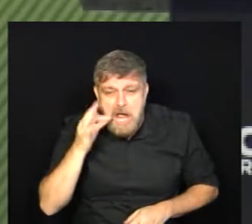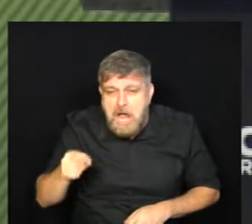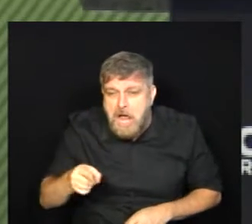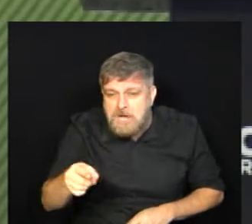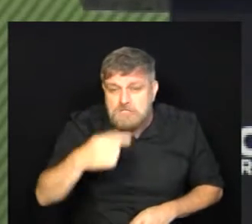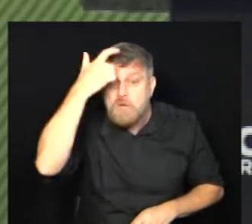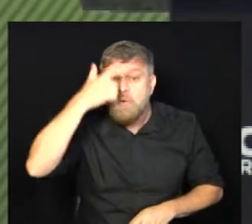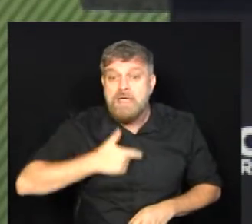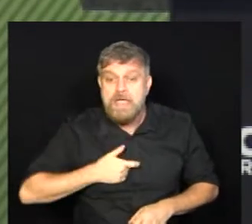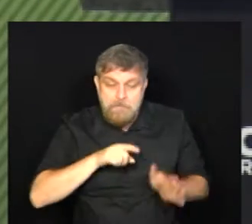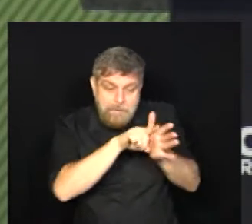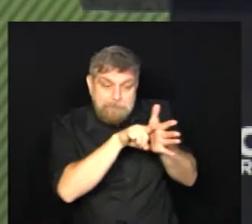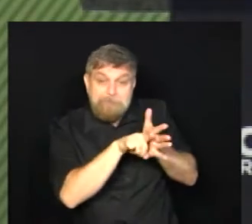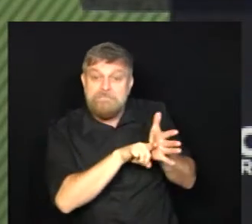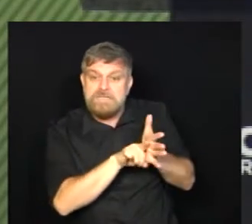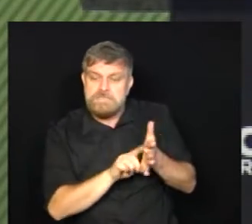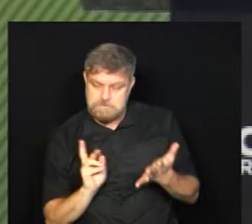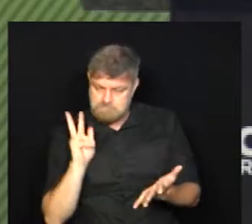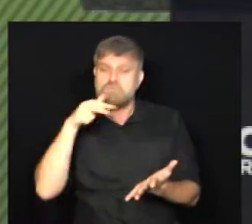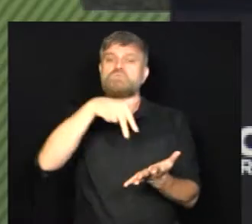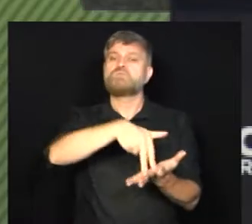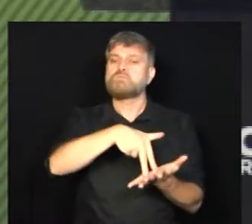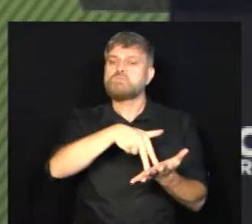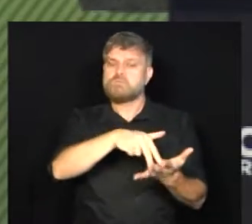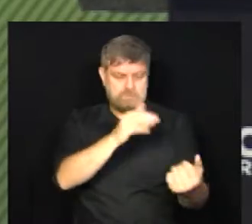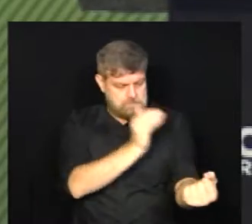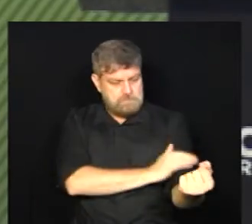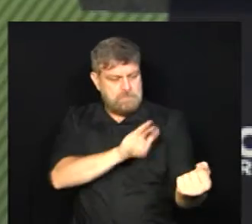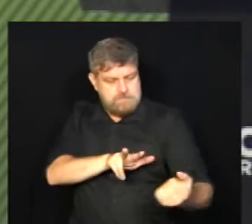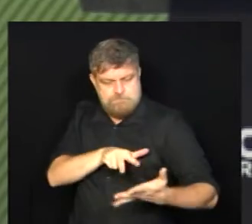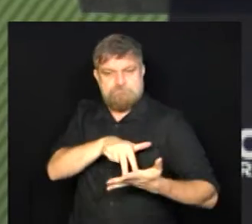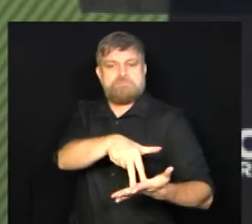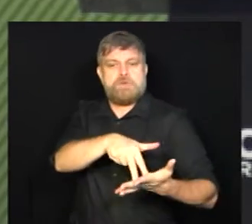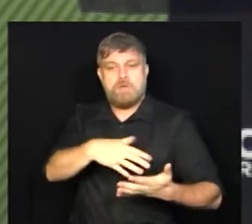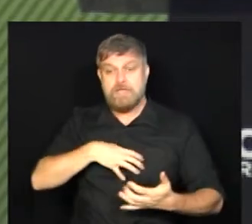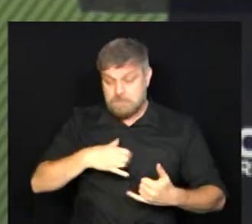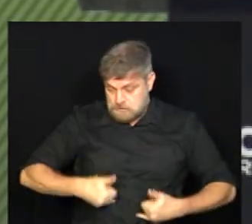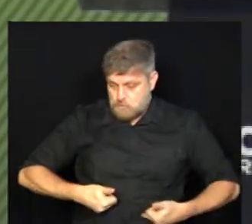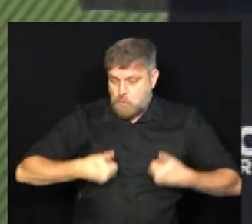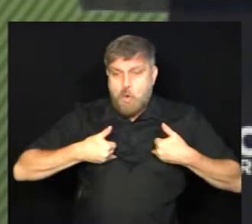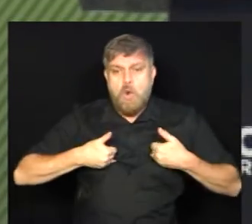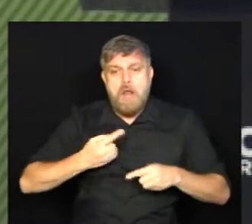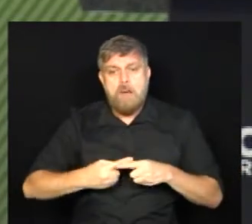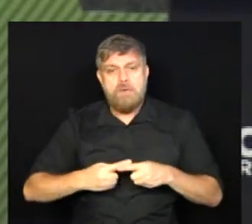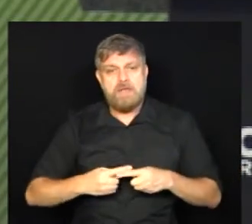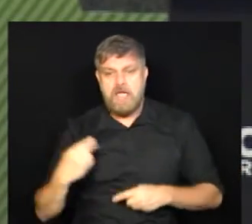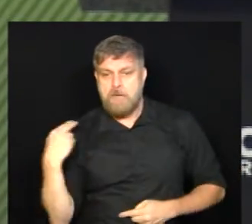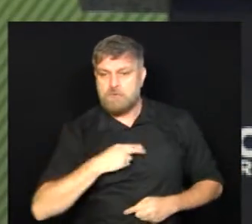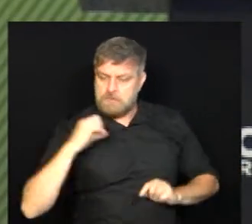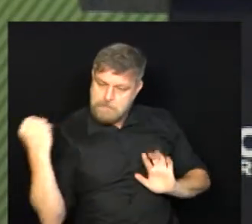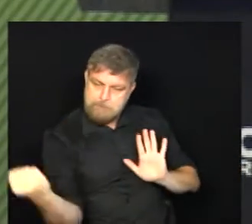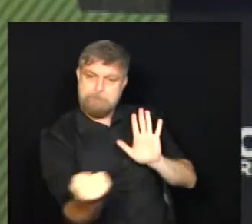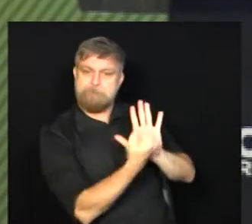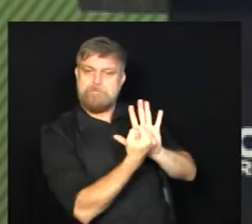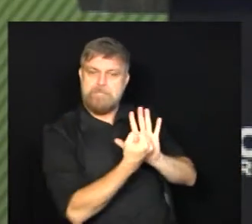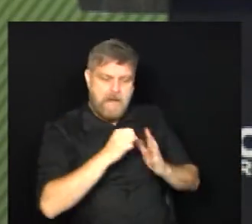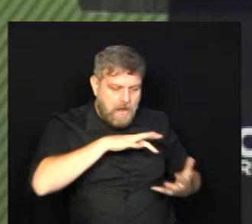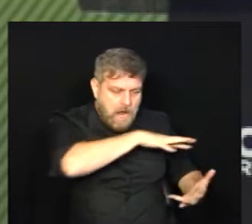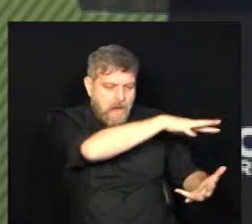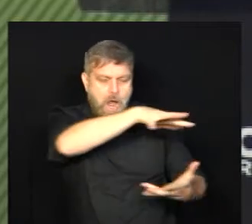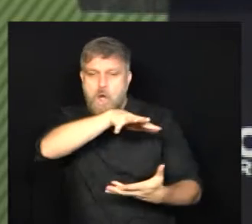de pesquisa. E estou muito orgulhosa de tudo isso, porque o meu nome está aí, ó, no mundo